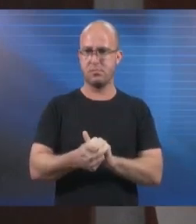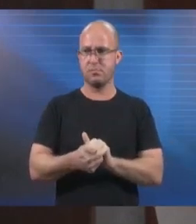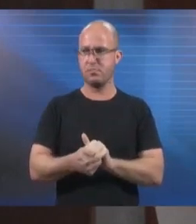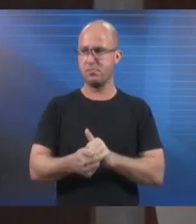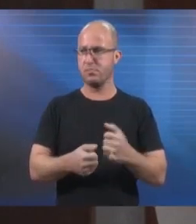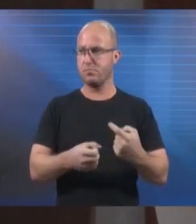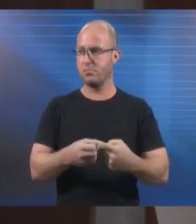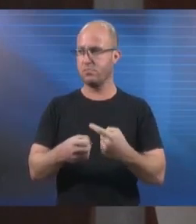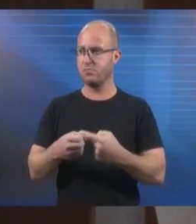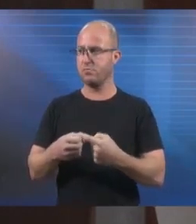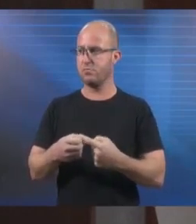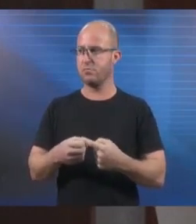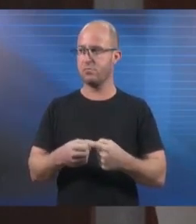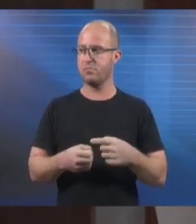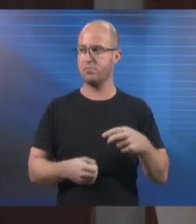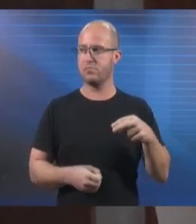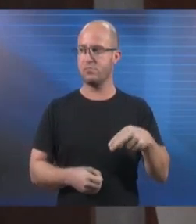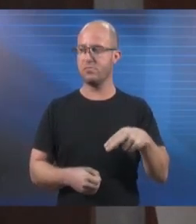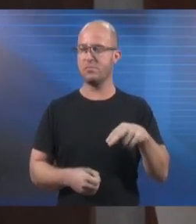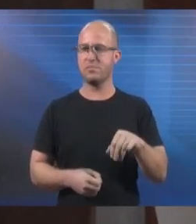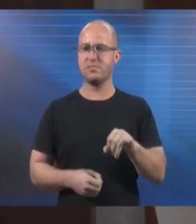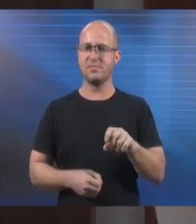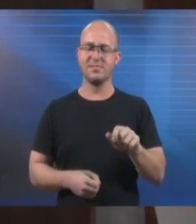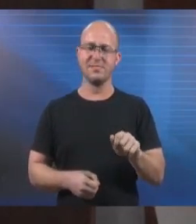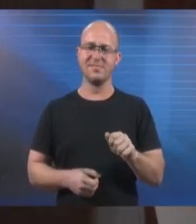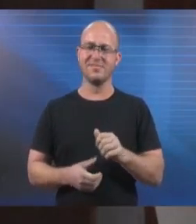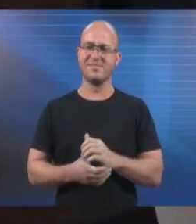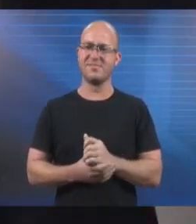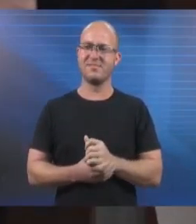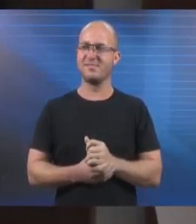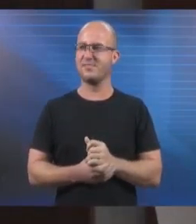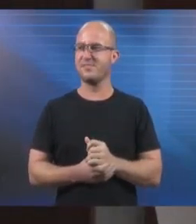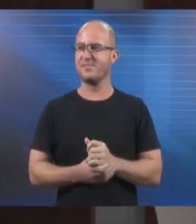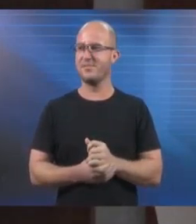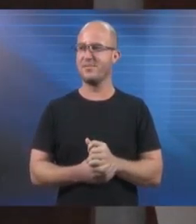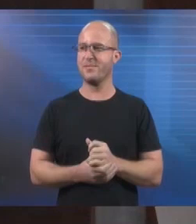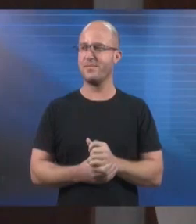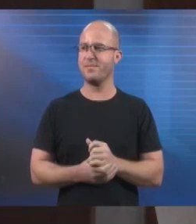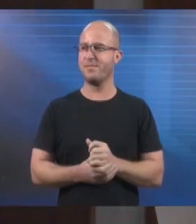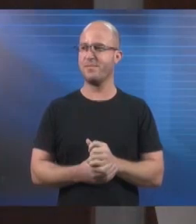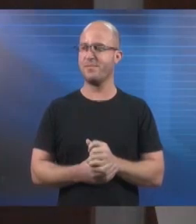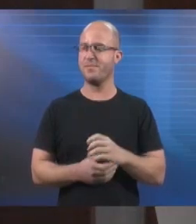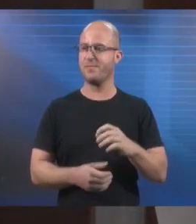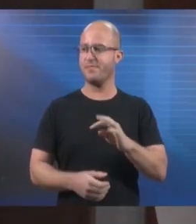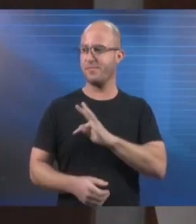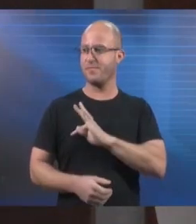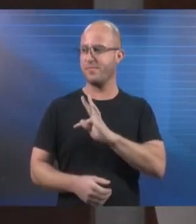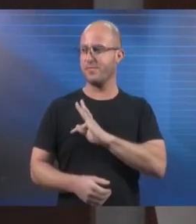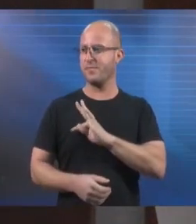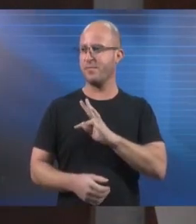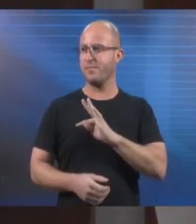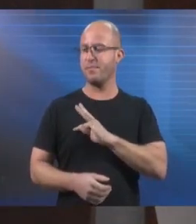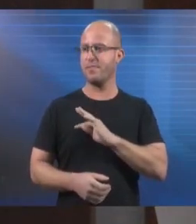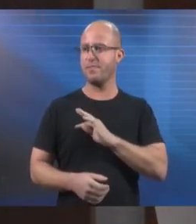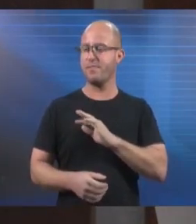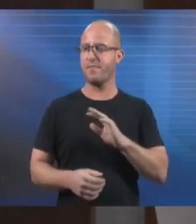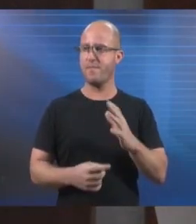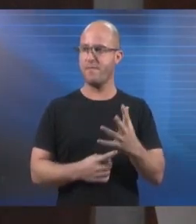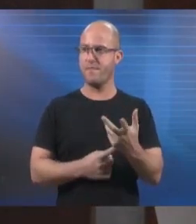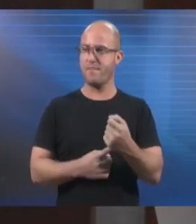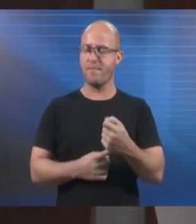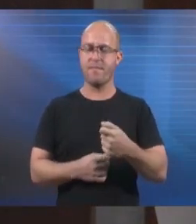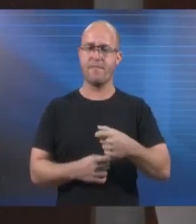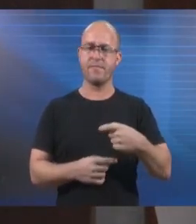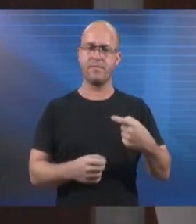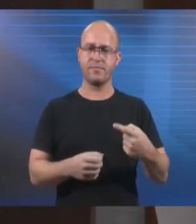município de Nisa Floresta Deputado luí Eduardo requer um estudo de viabilidade técnica para perfuração e instalação de Poços tubulares no